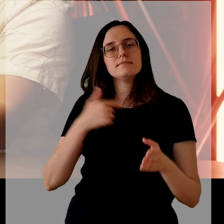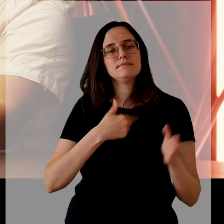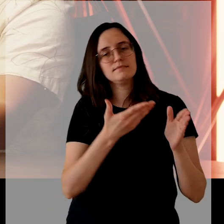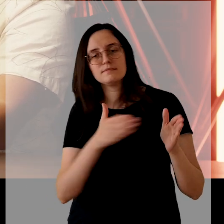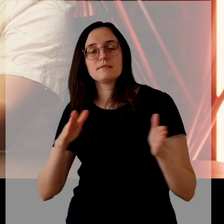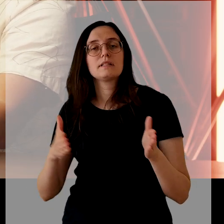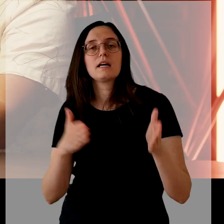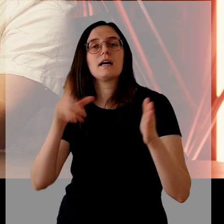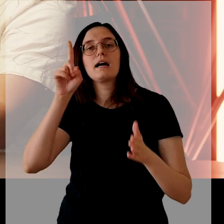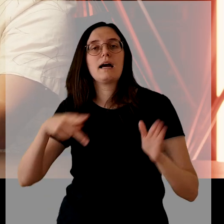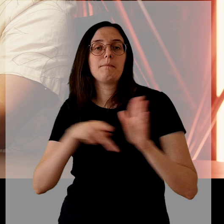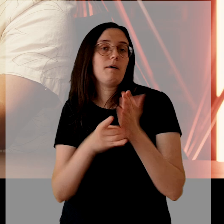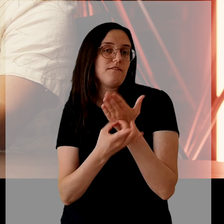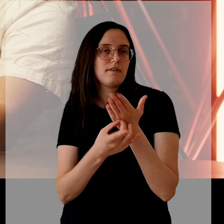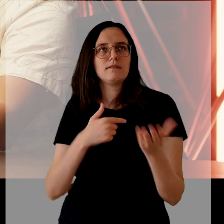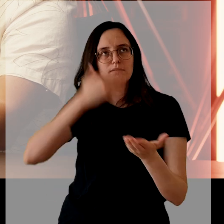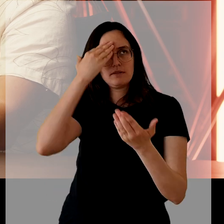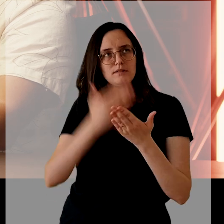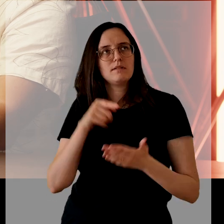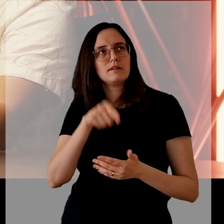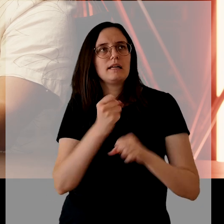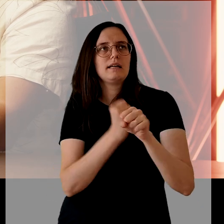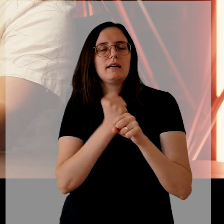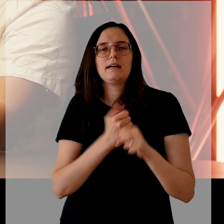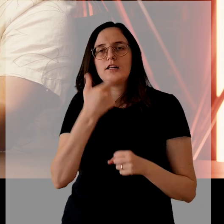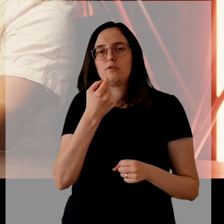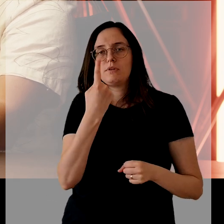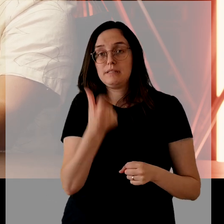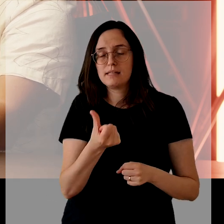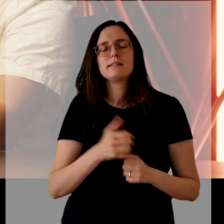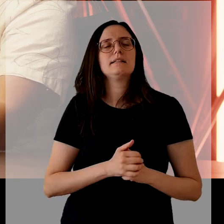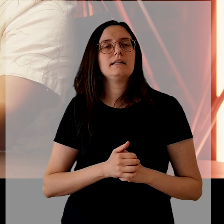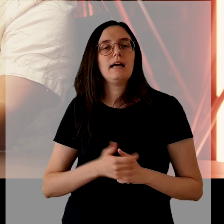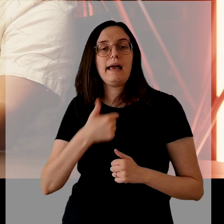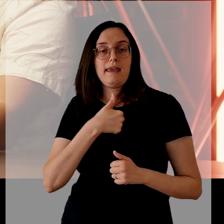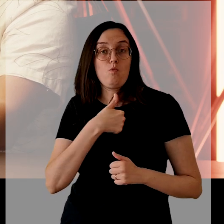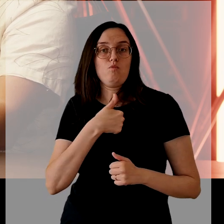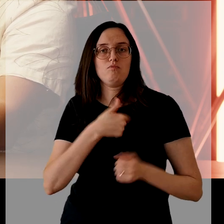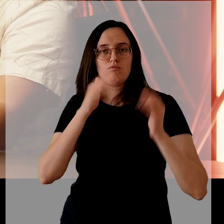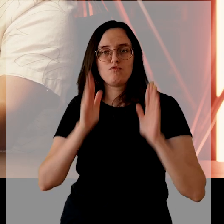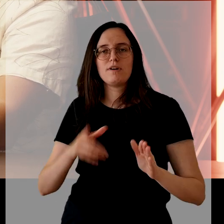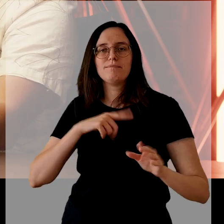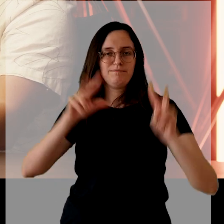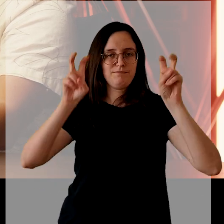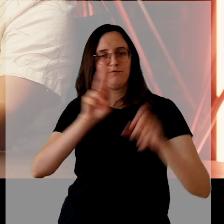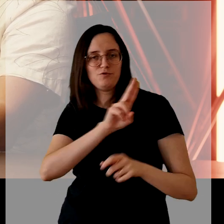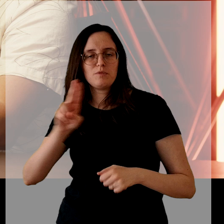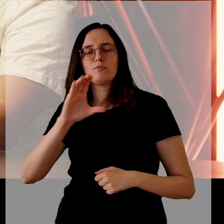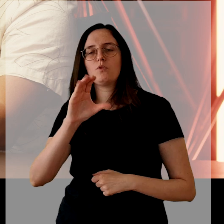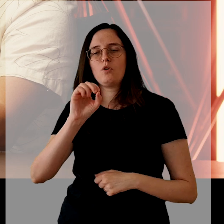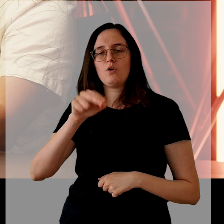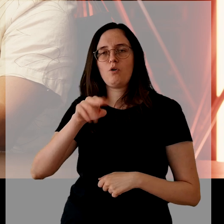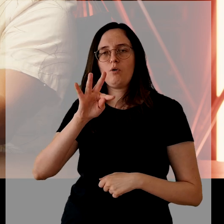para a ficção, e eu acho que ali, em 2016, quando eu faço Contracapa, eu acho